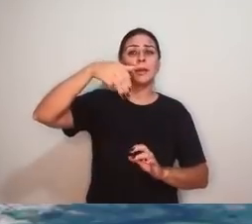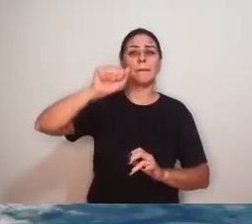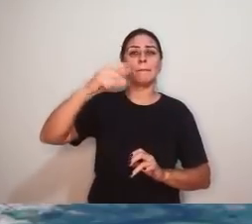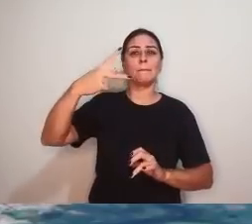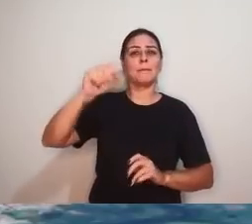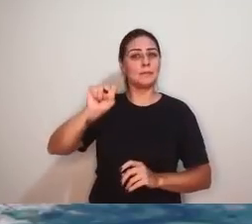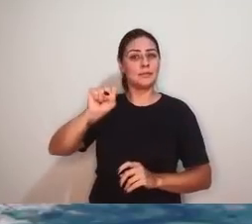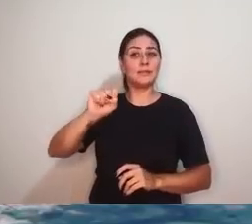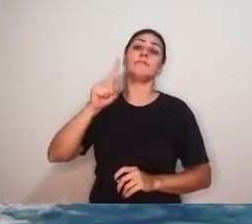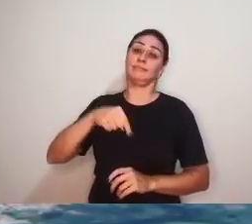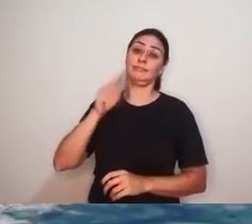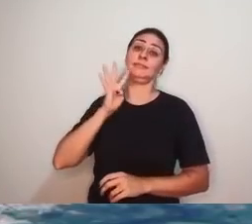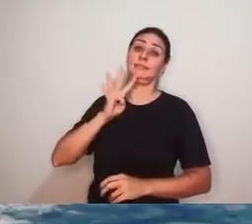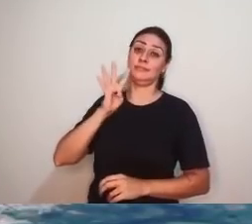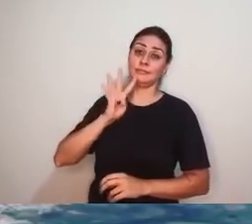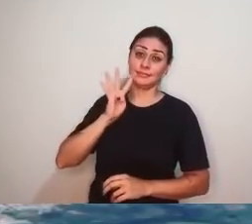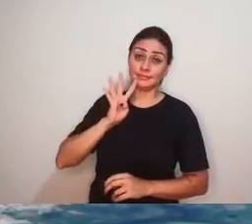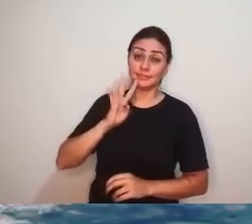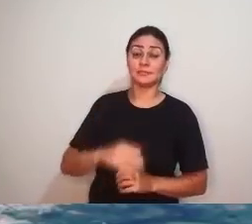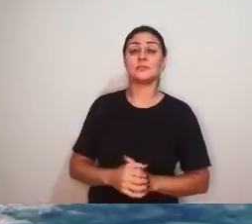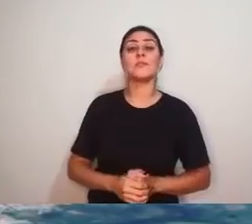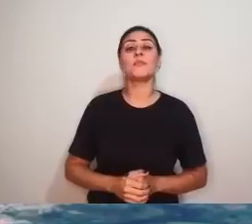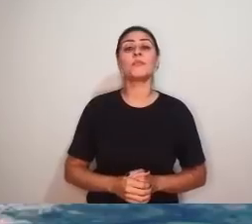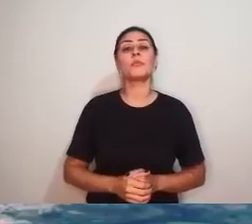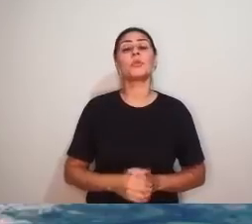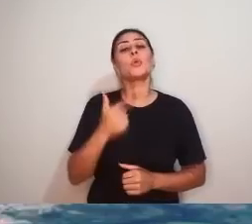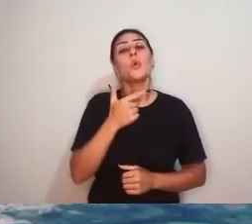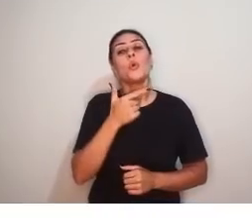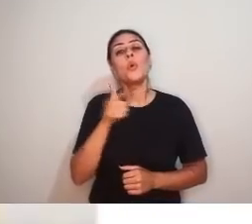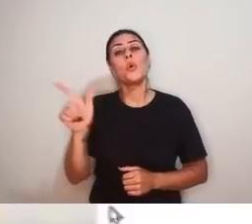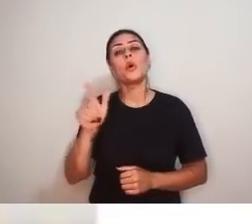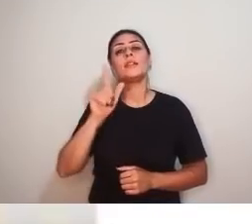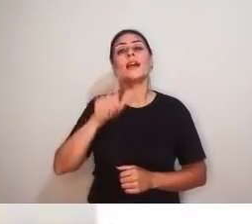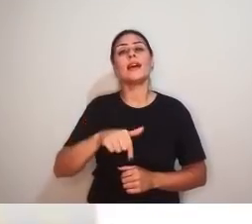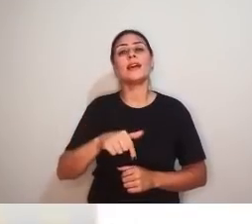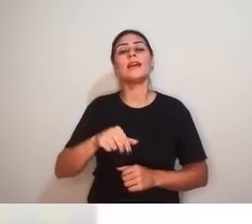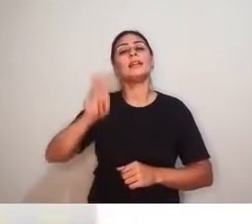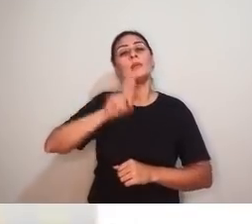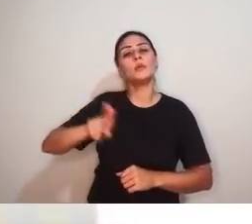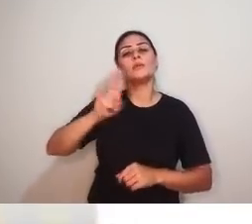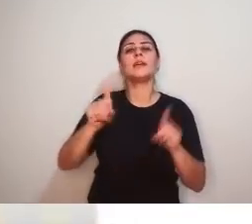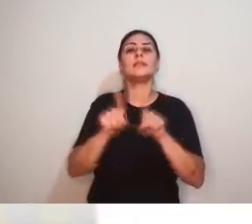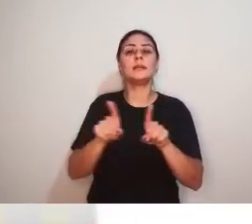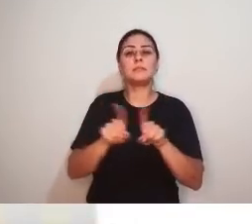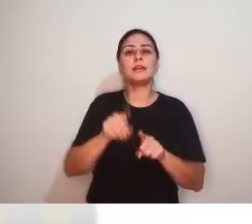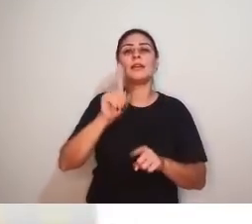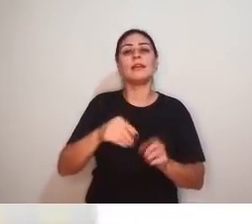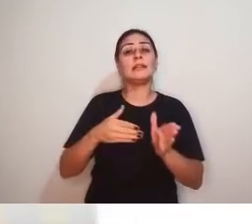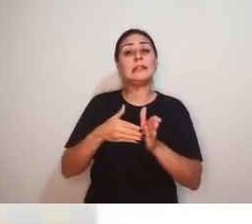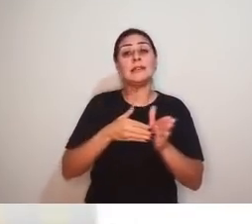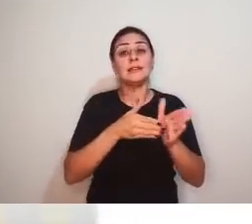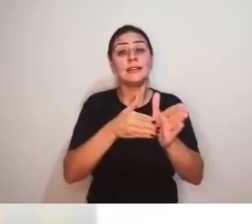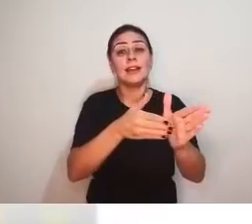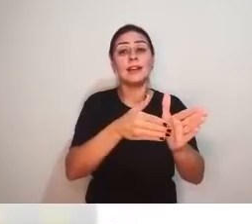A plataforma do Google Maps. Muito legal. Né? Outra coisa que dá para fazer é fruição guiada. Um dos pontos